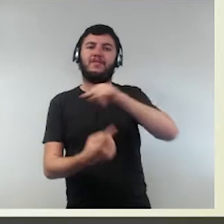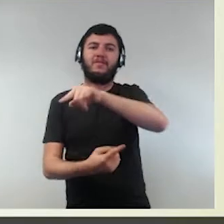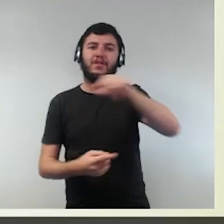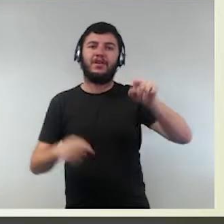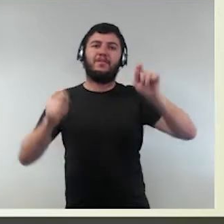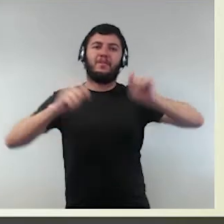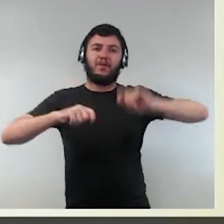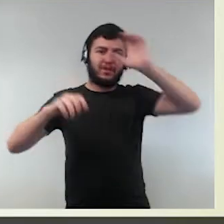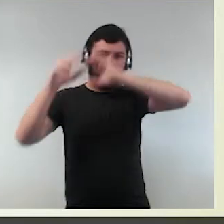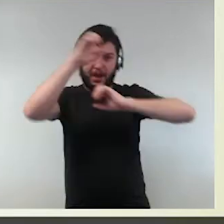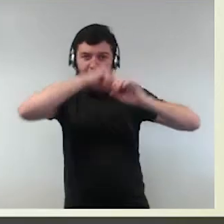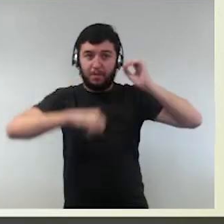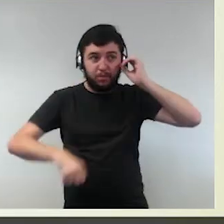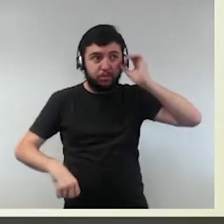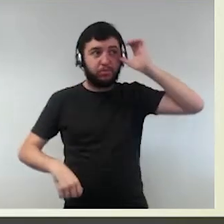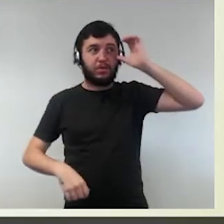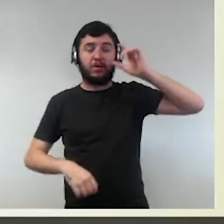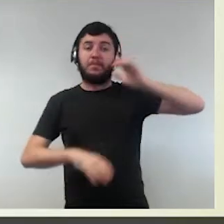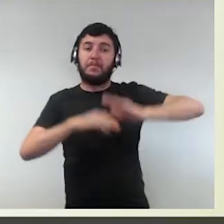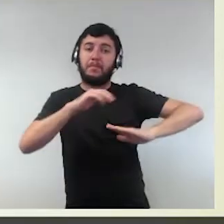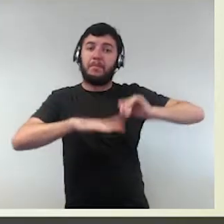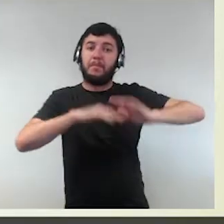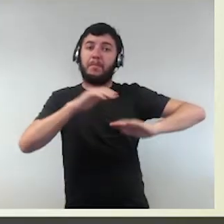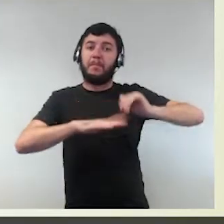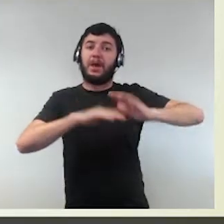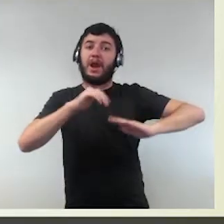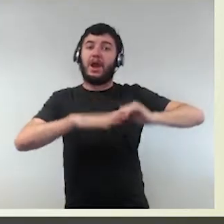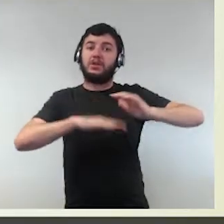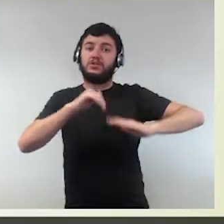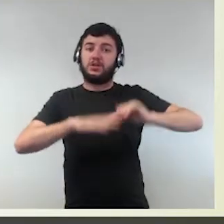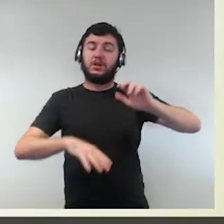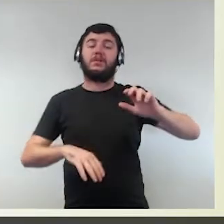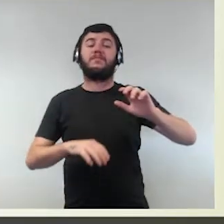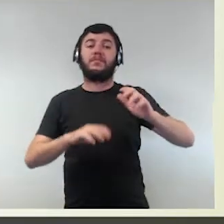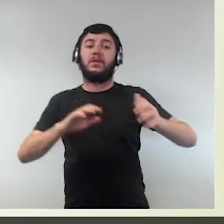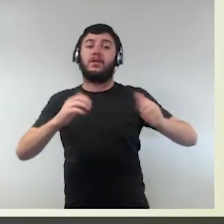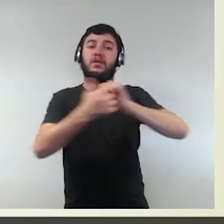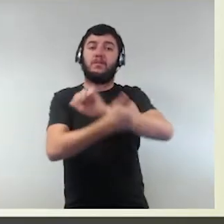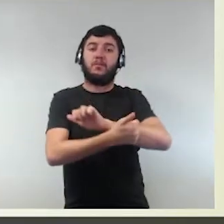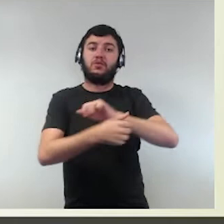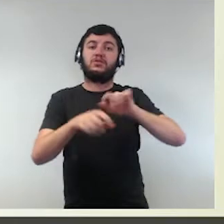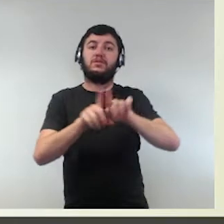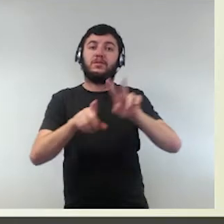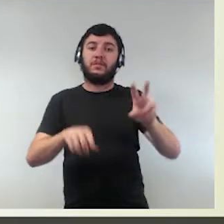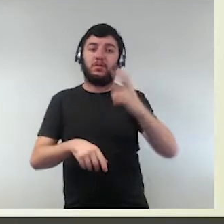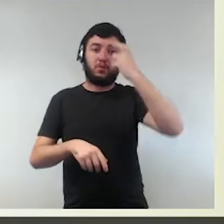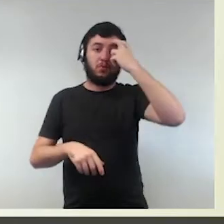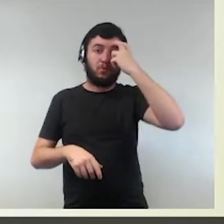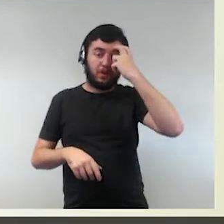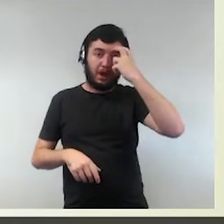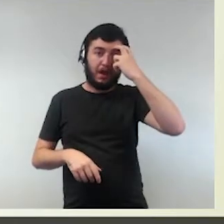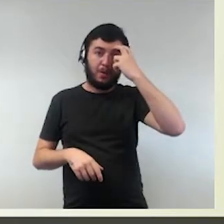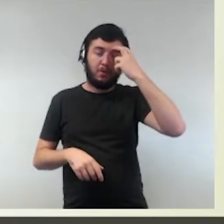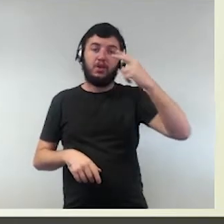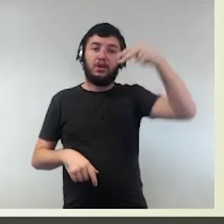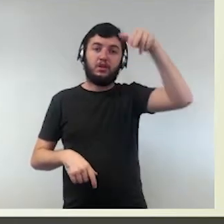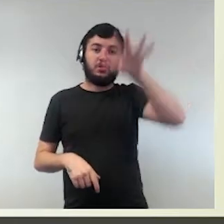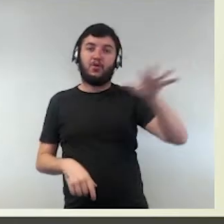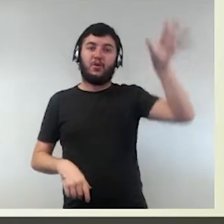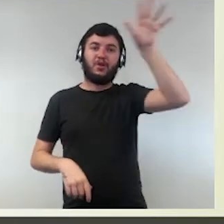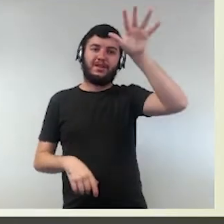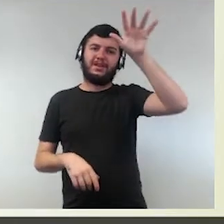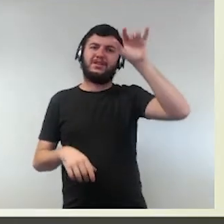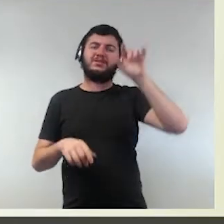sobre uma prática esportiva, cultural do Nordeste, que por muitas vezes